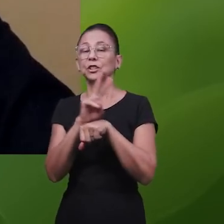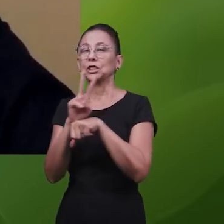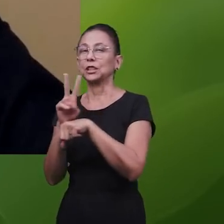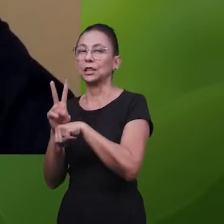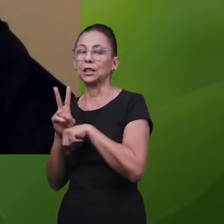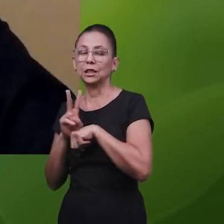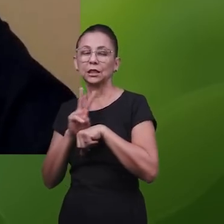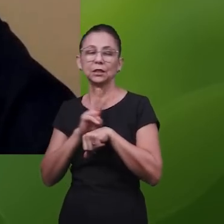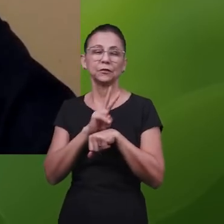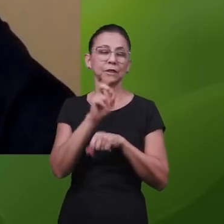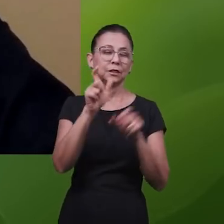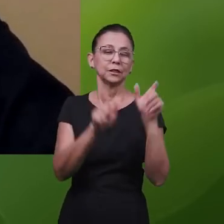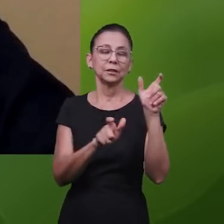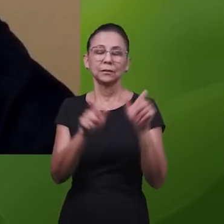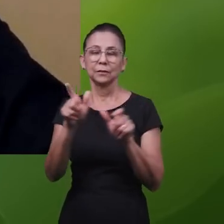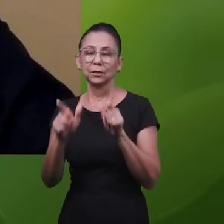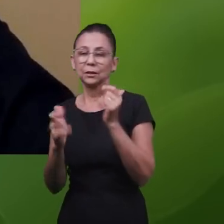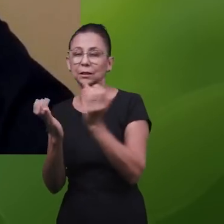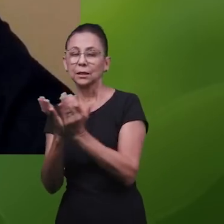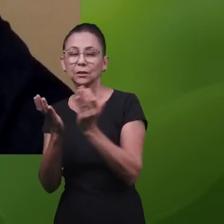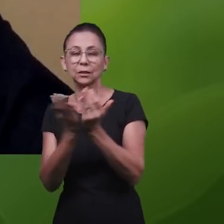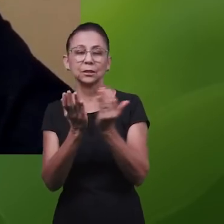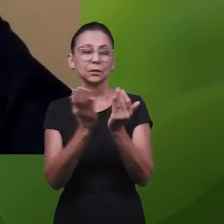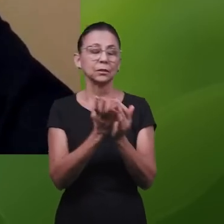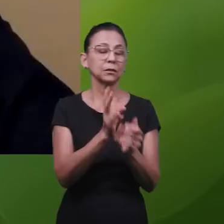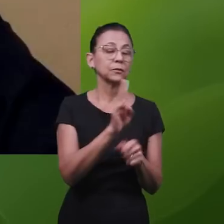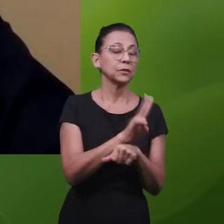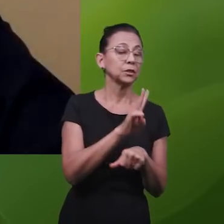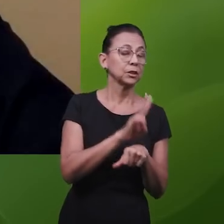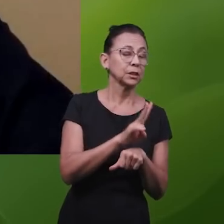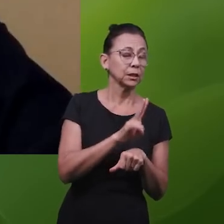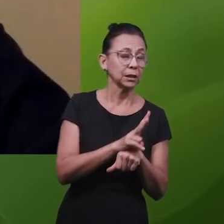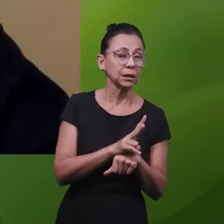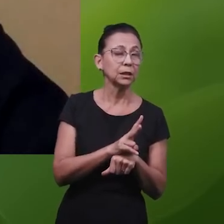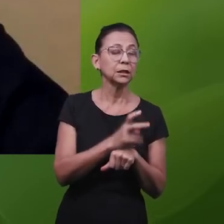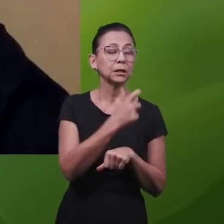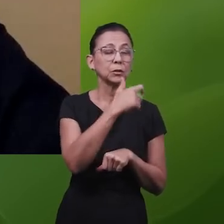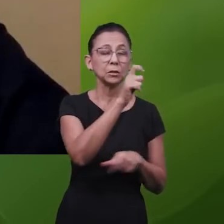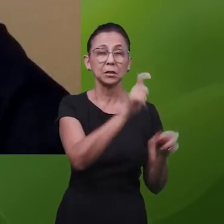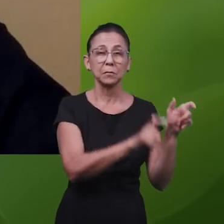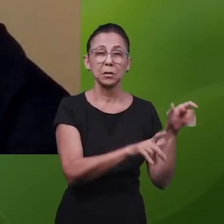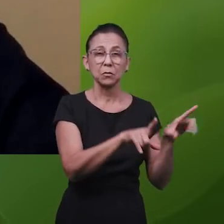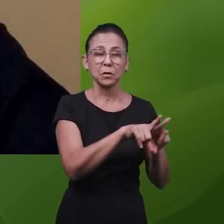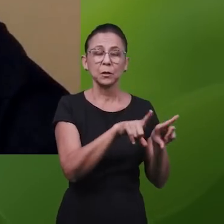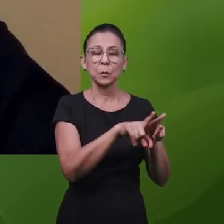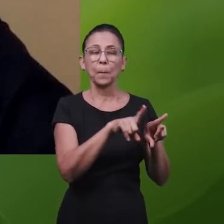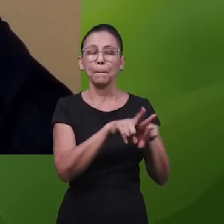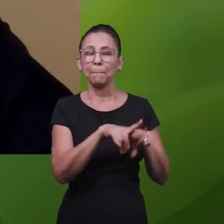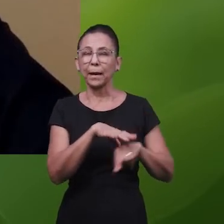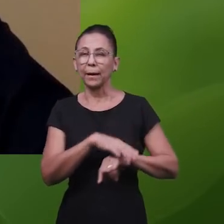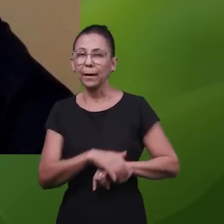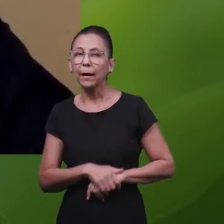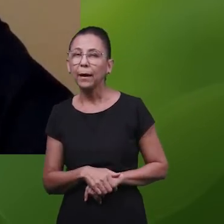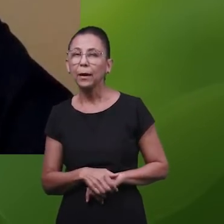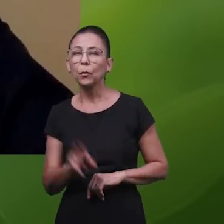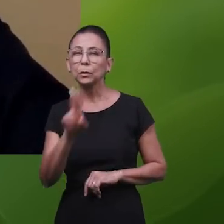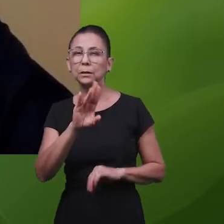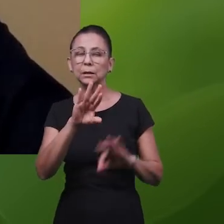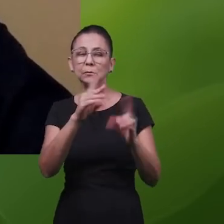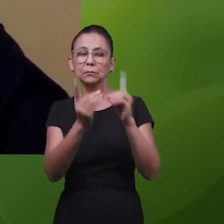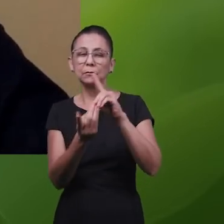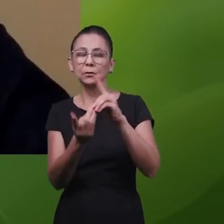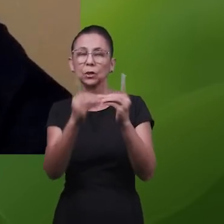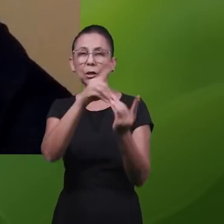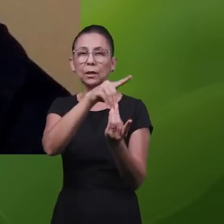leão, buscando a quem possa tragar. O mundo hoje vive inversão de valores nos mais